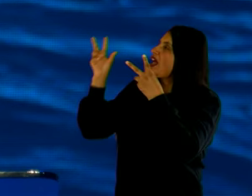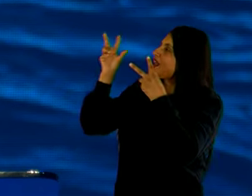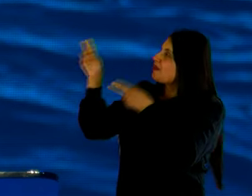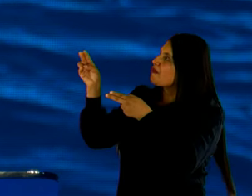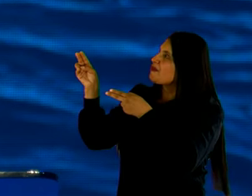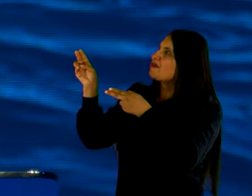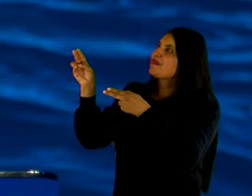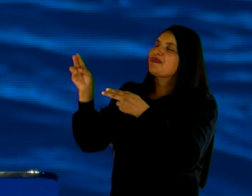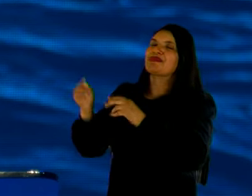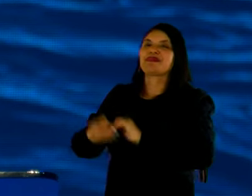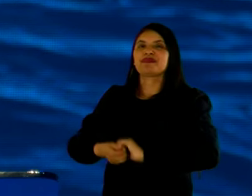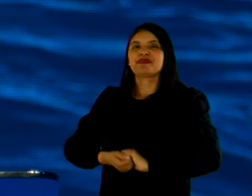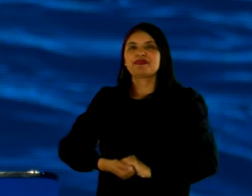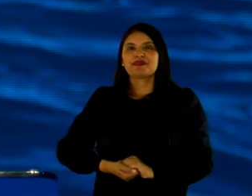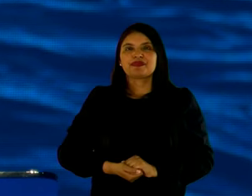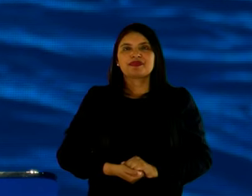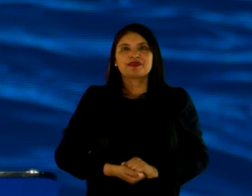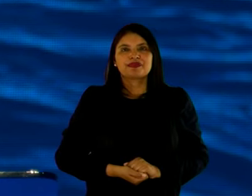Glória a Deus.